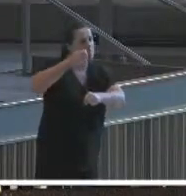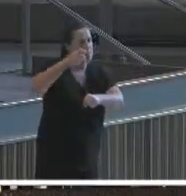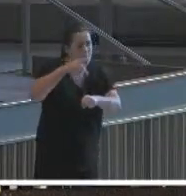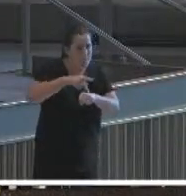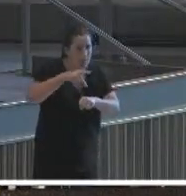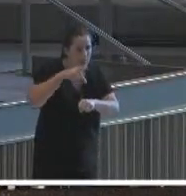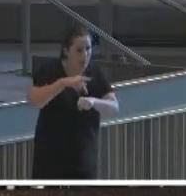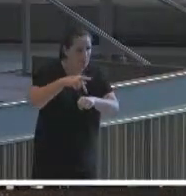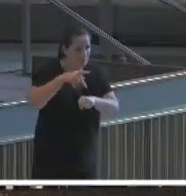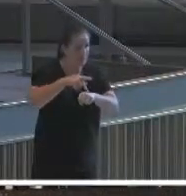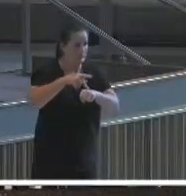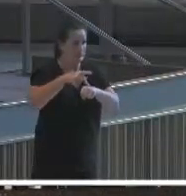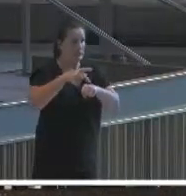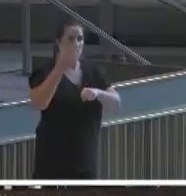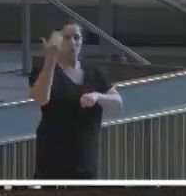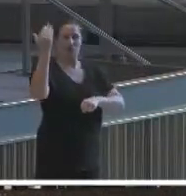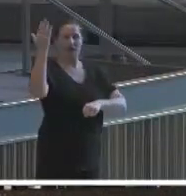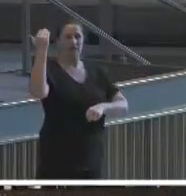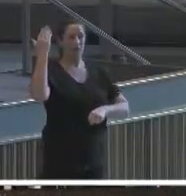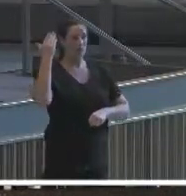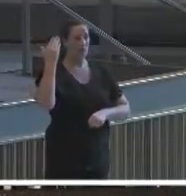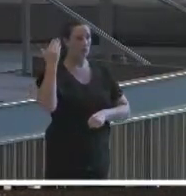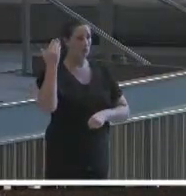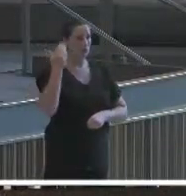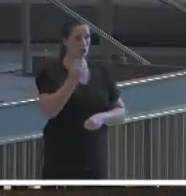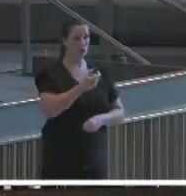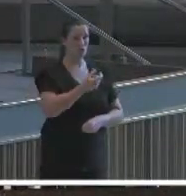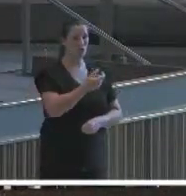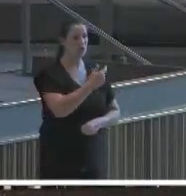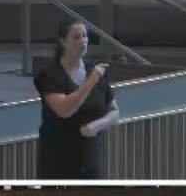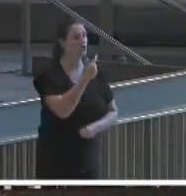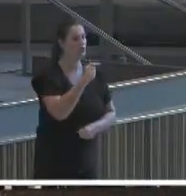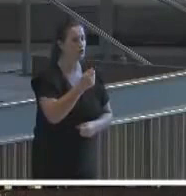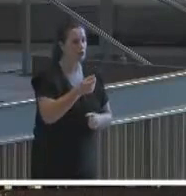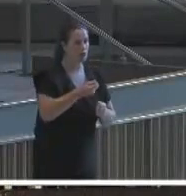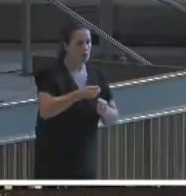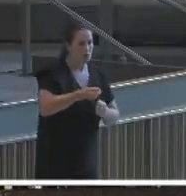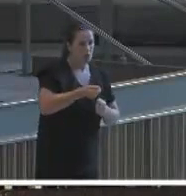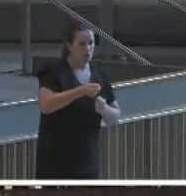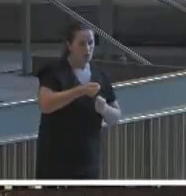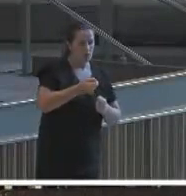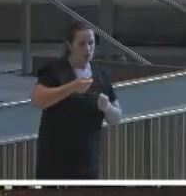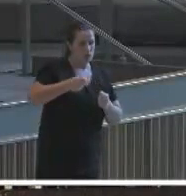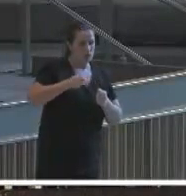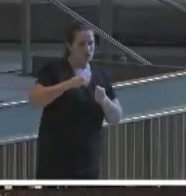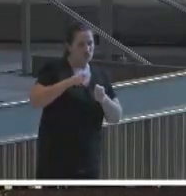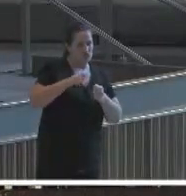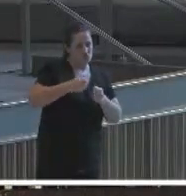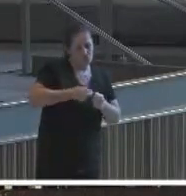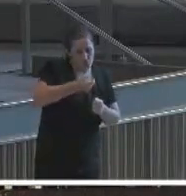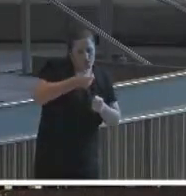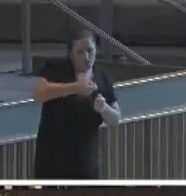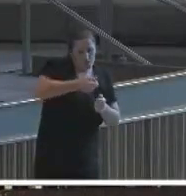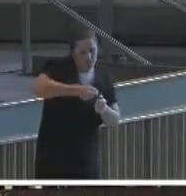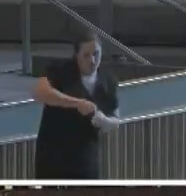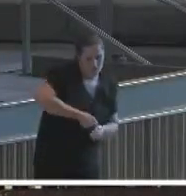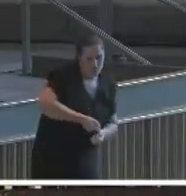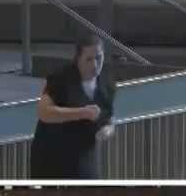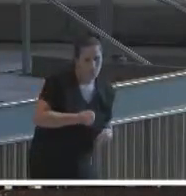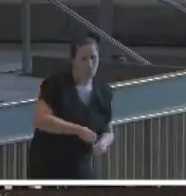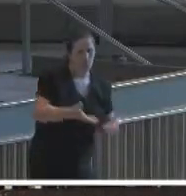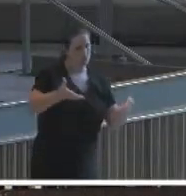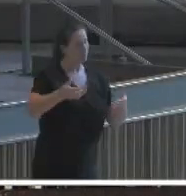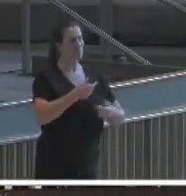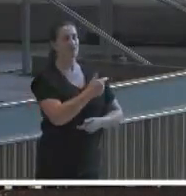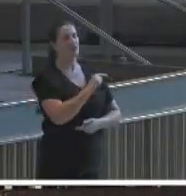numa época em que não existia pólvora, em que o povo de Israel não conhecia nem a tecnologia do